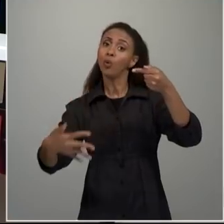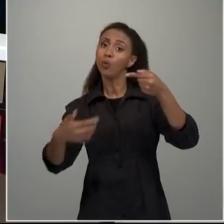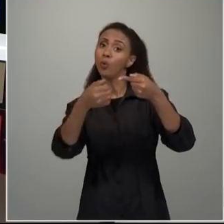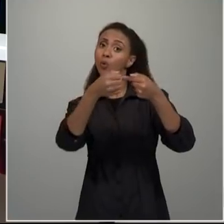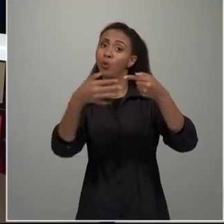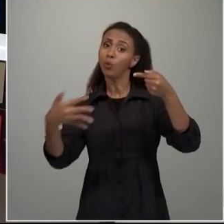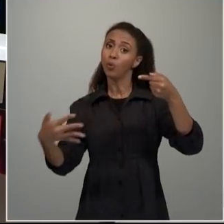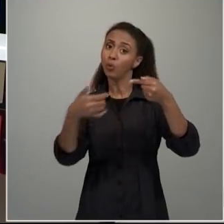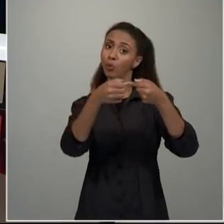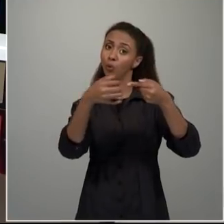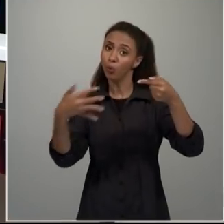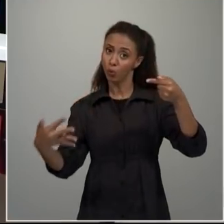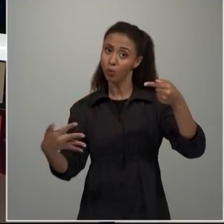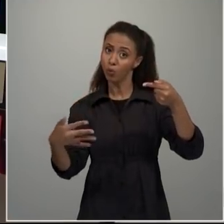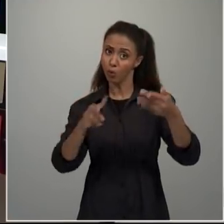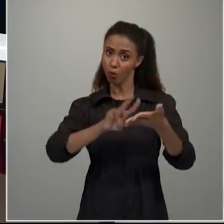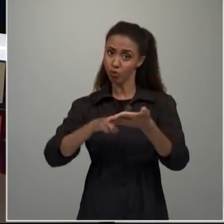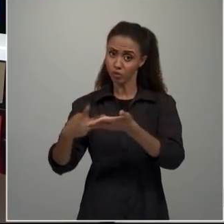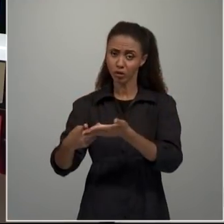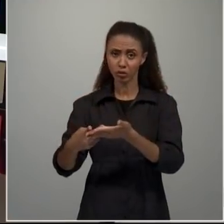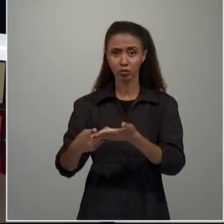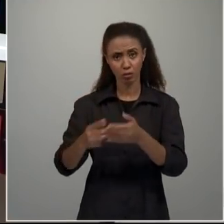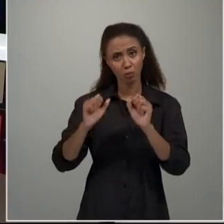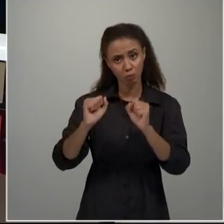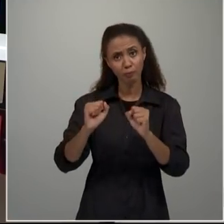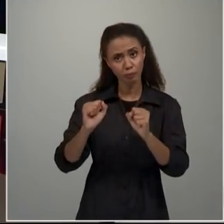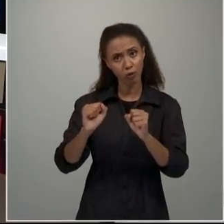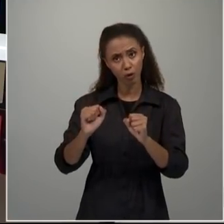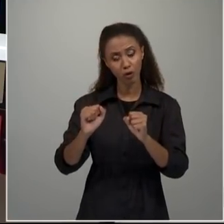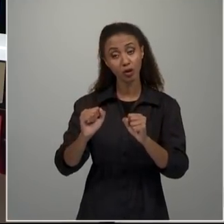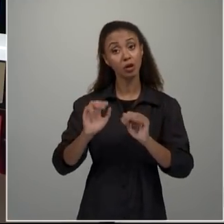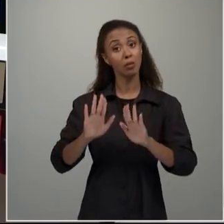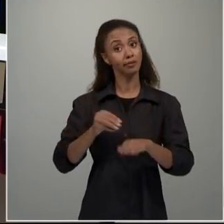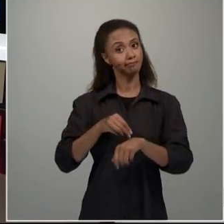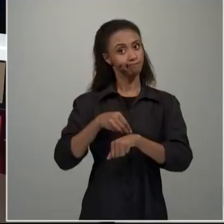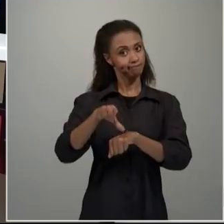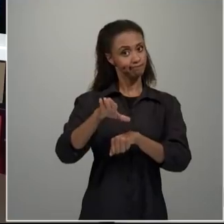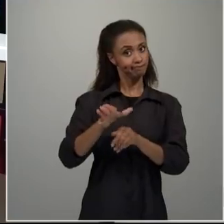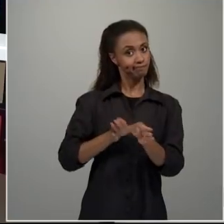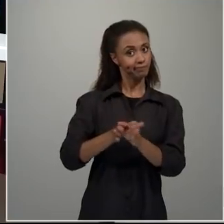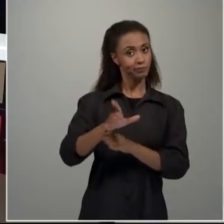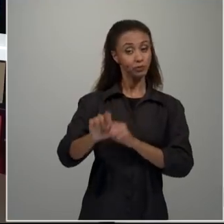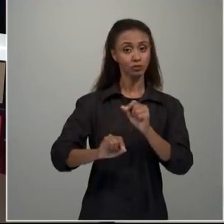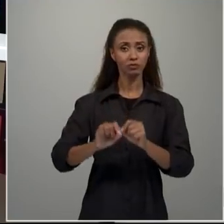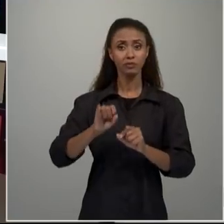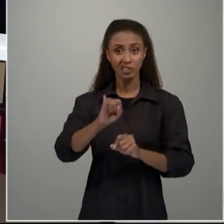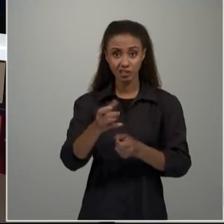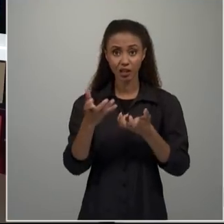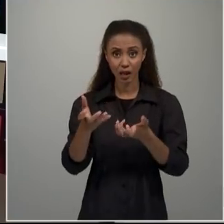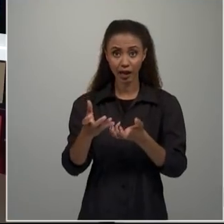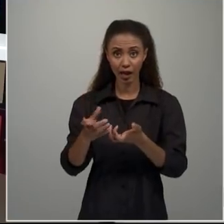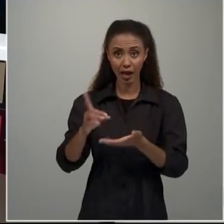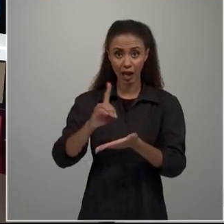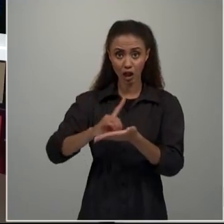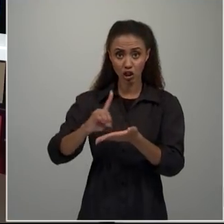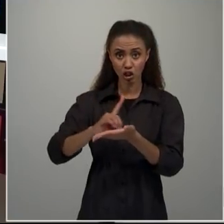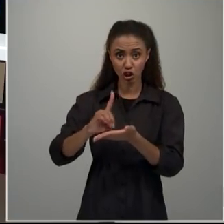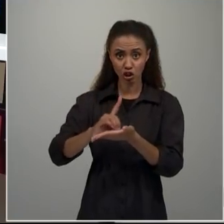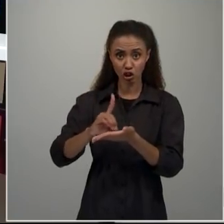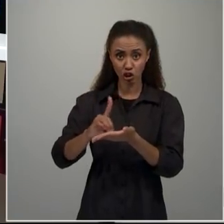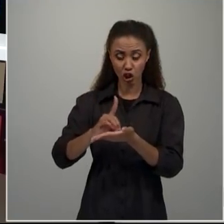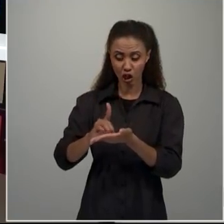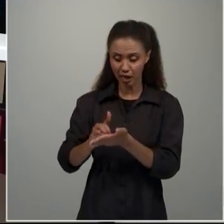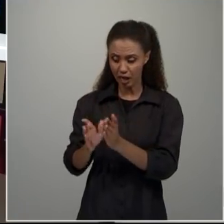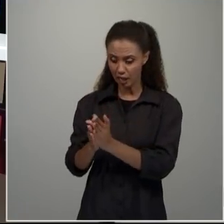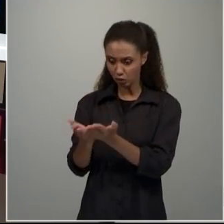que usar a tecnologia a favor tá mas aí eu aconselho o seguinte se você achar que você quer usar dicionário de papel na prova